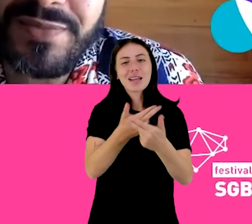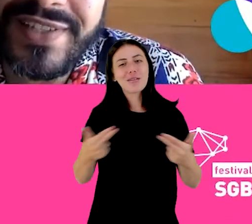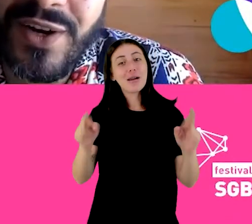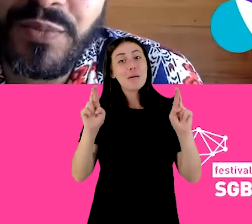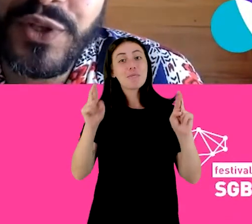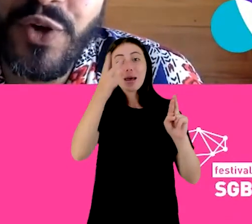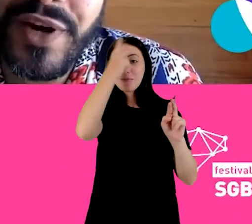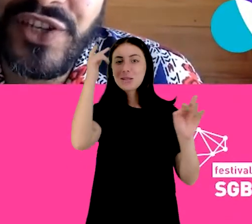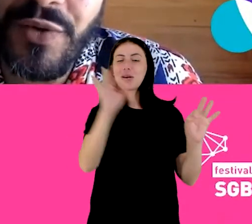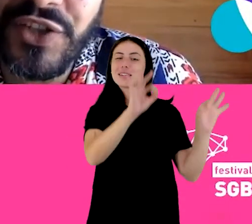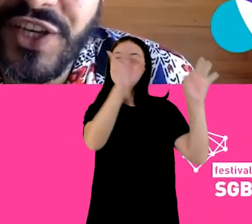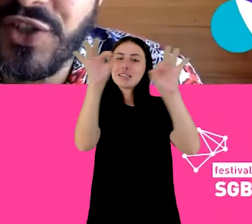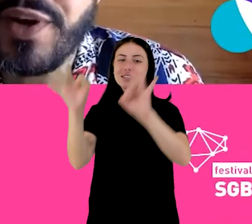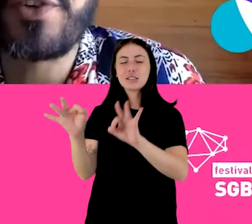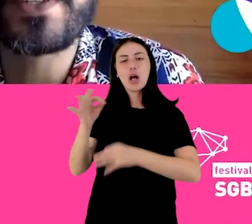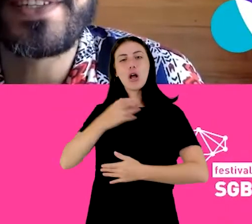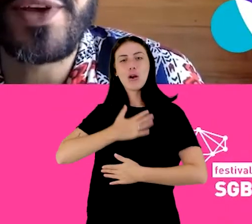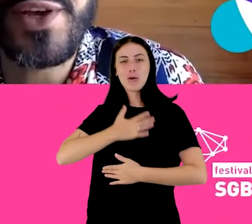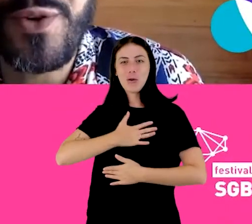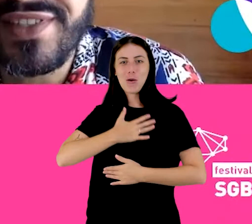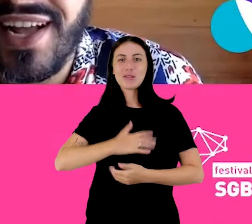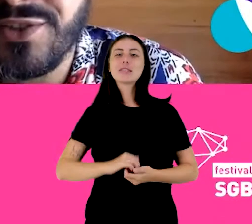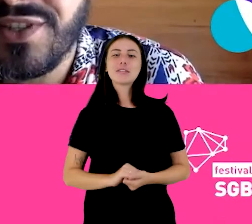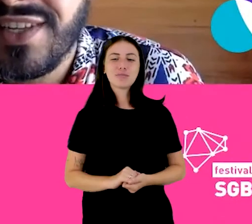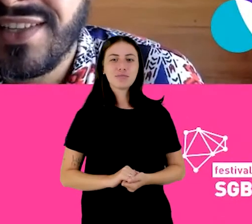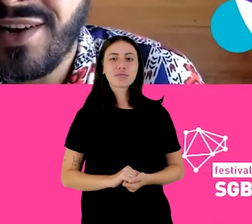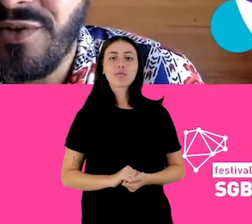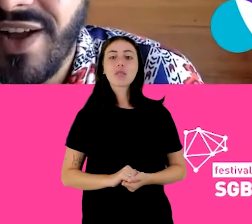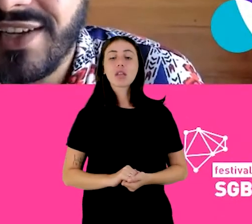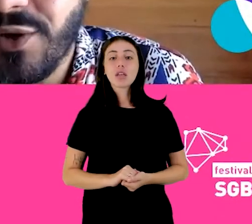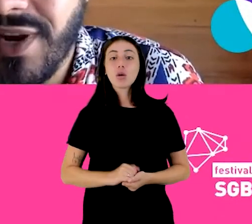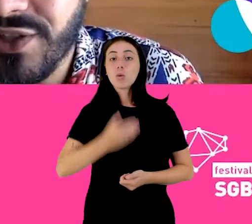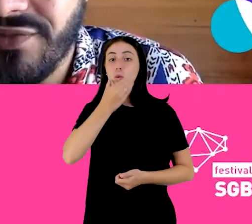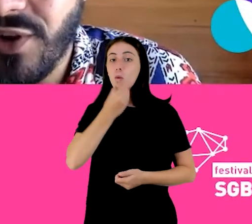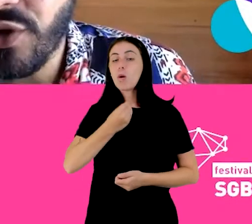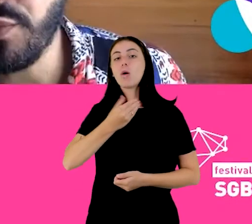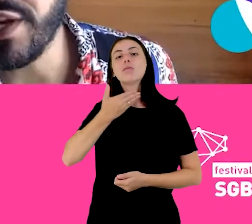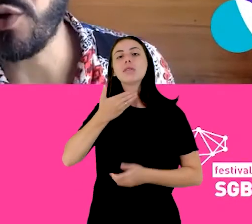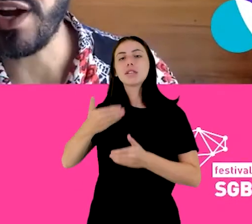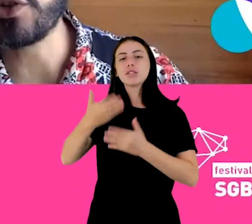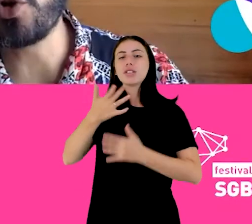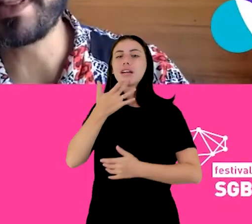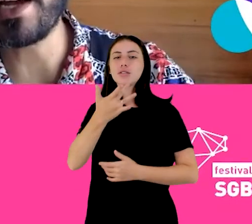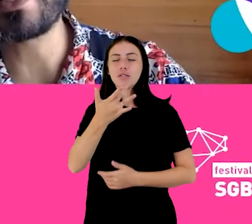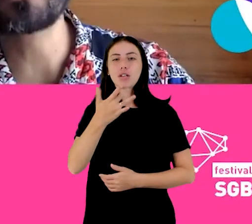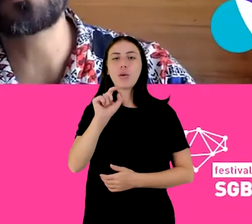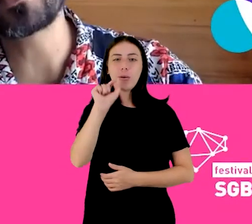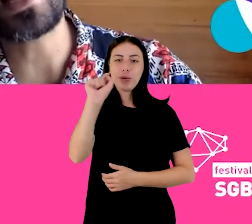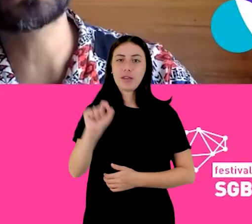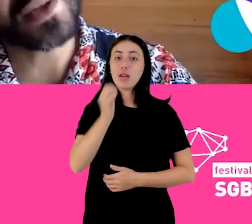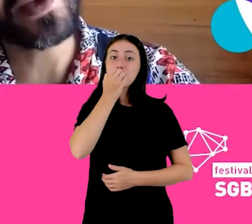sua participação, por poder compartilhar com a gente. Espero que vocês também tenham gostado da conversa. O Marcos até falou que poderia colocar os documentários